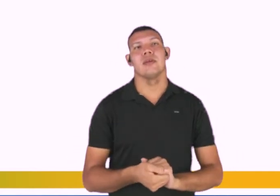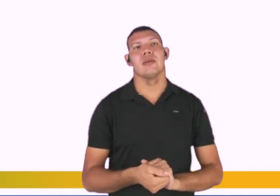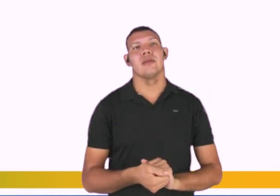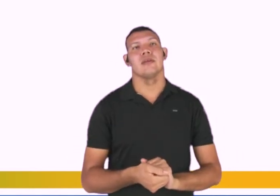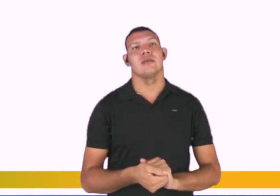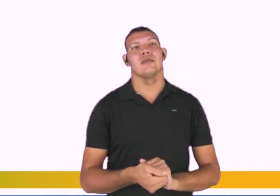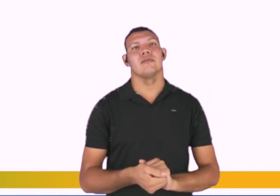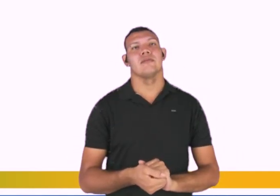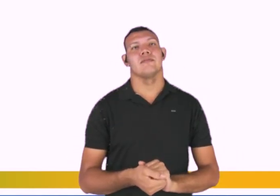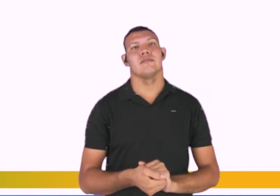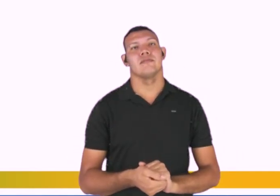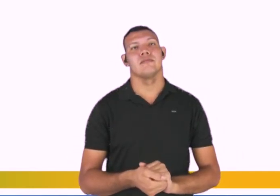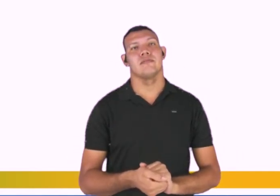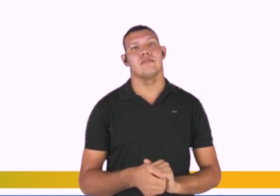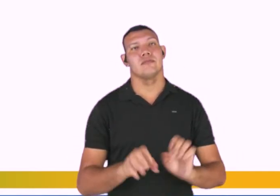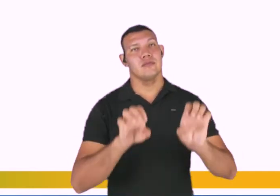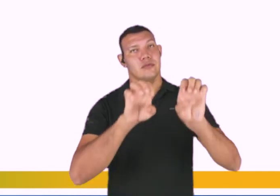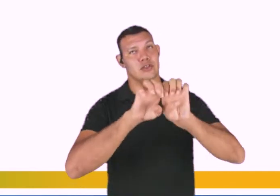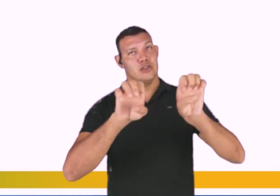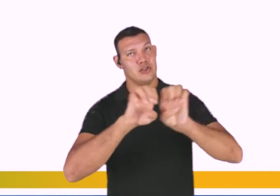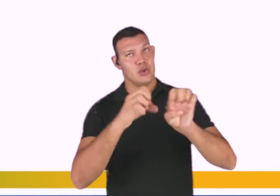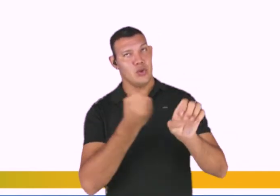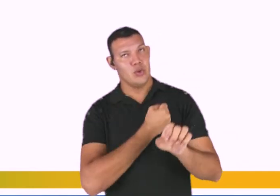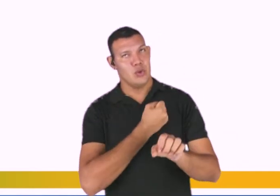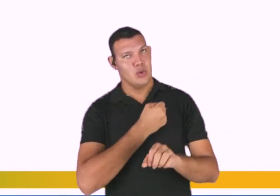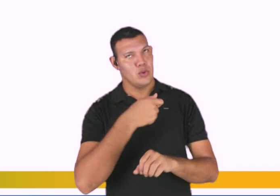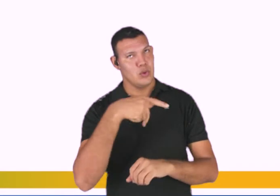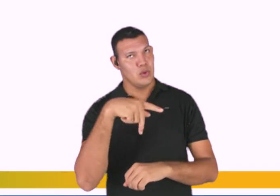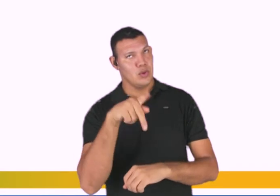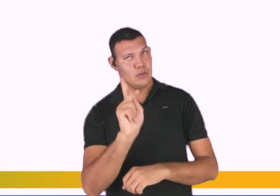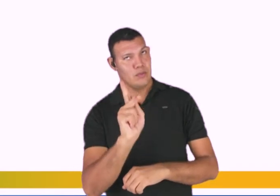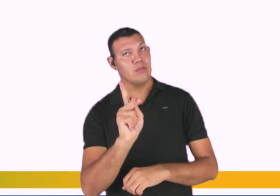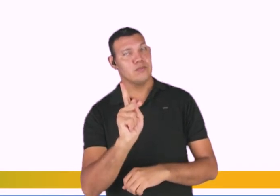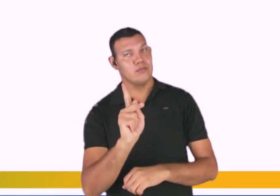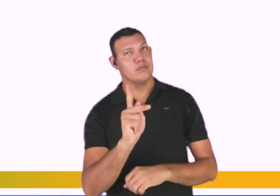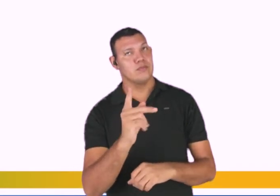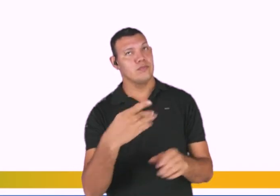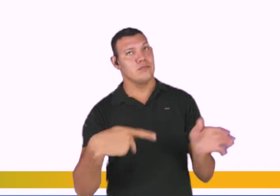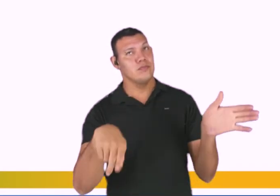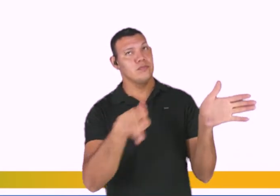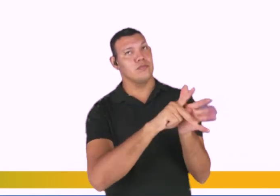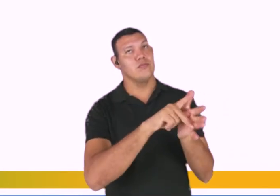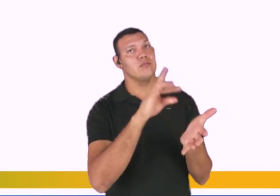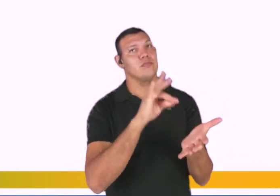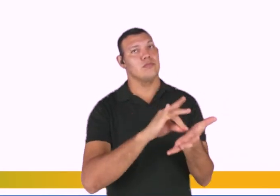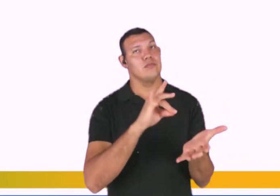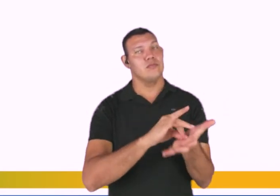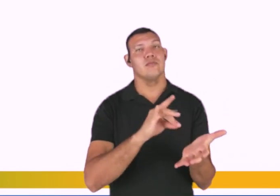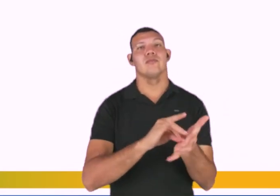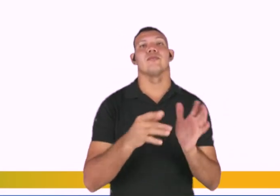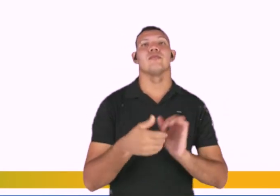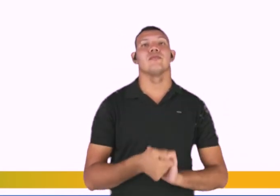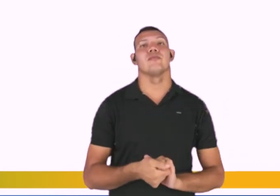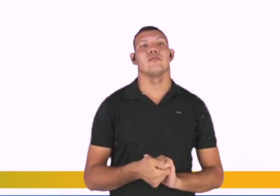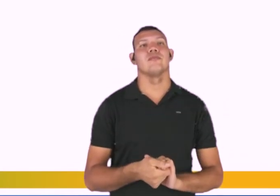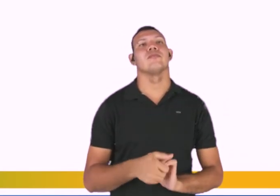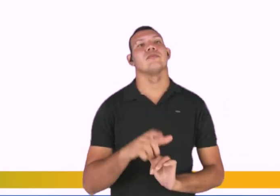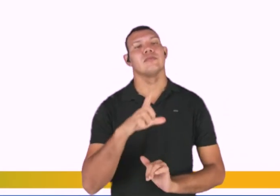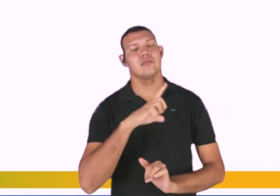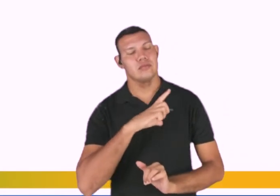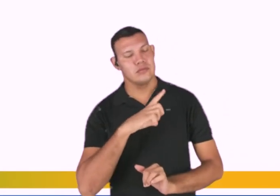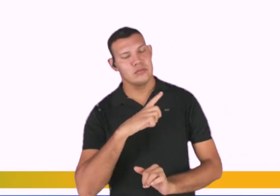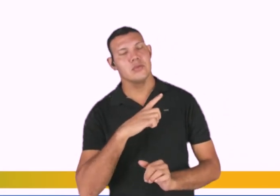uma equação número k, e esse k pertencente aos reais não nulo, obtemos o sistema equivalente ao